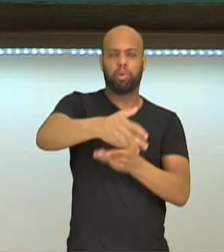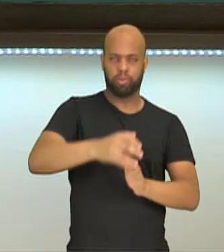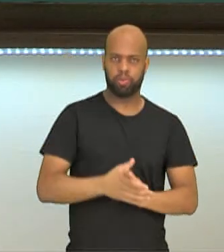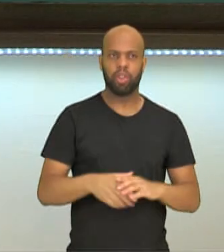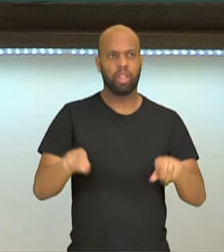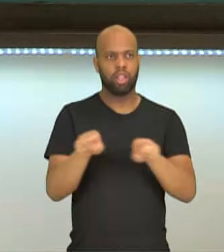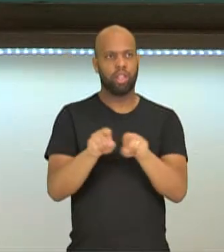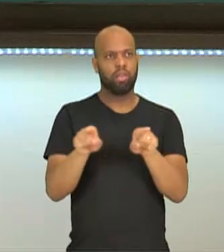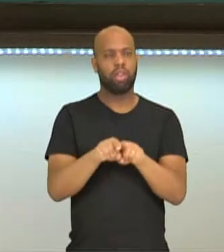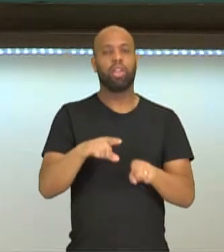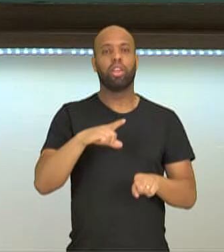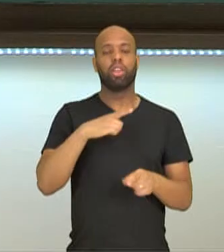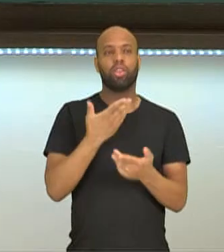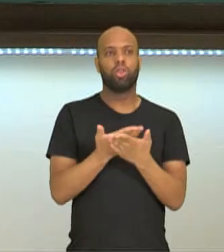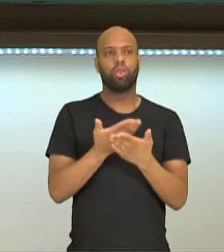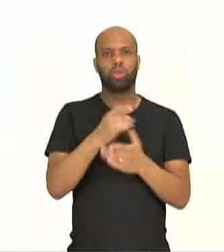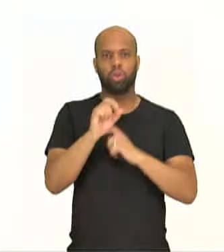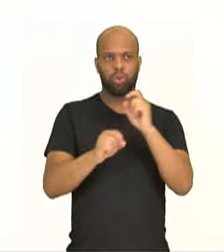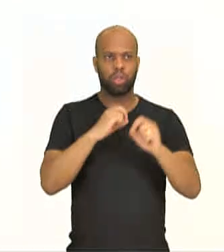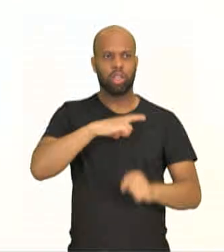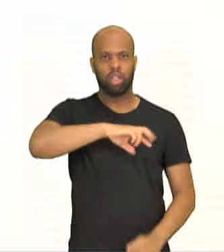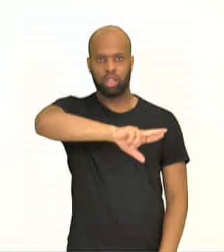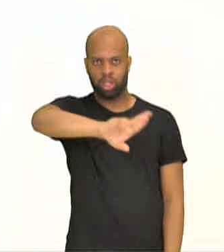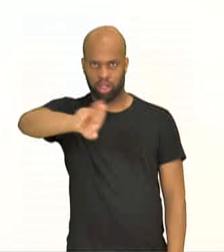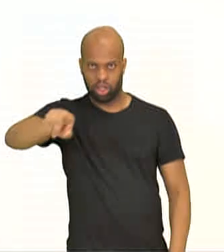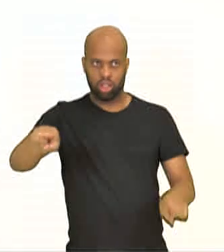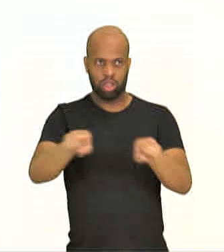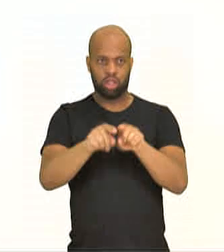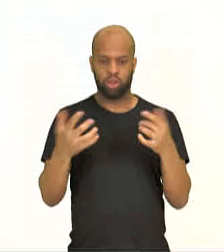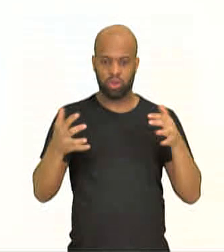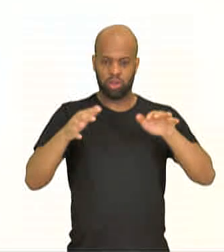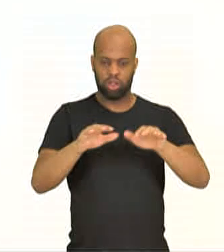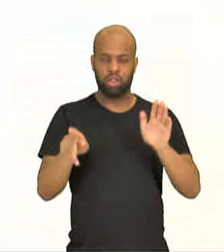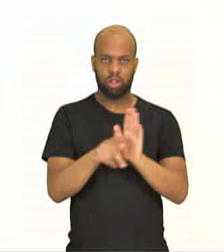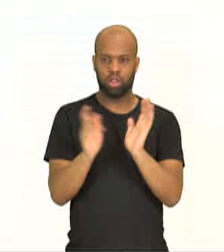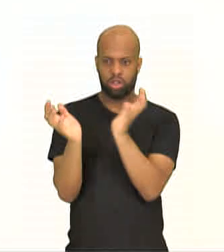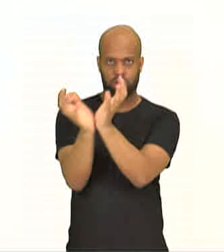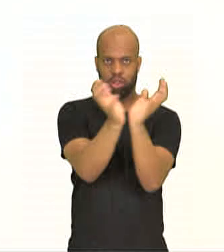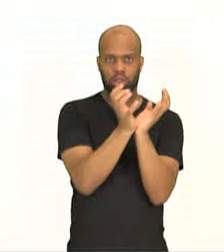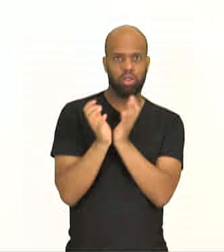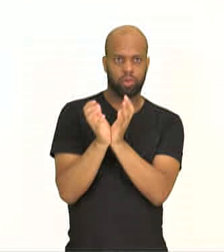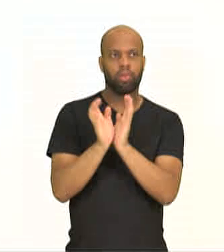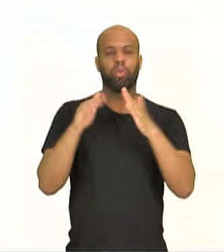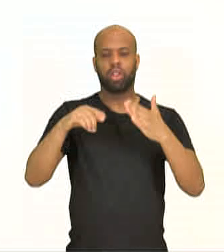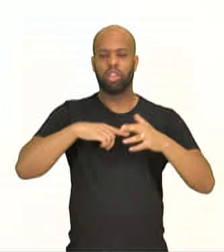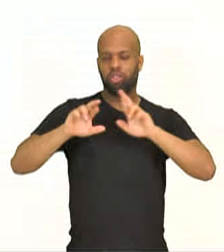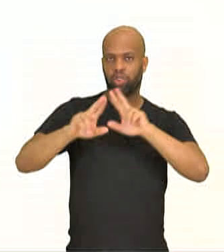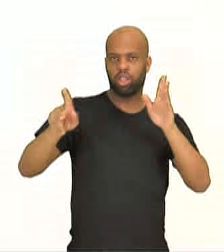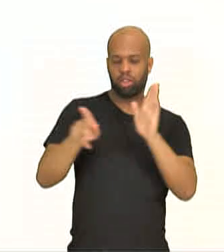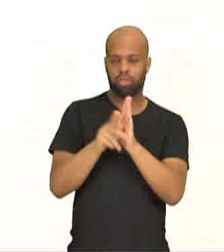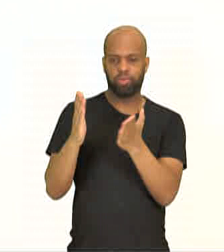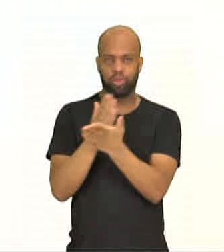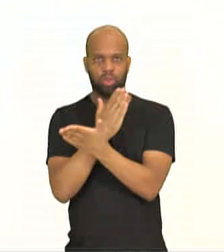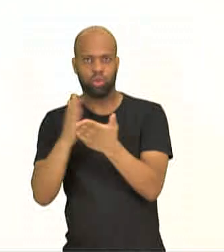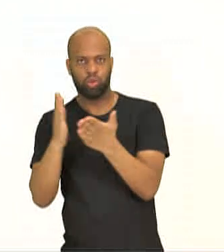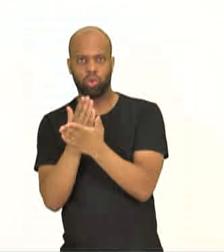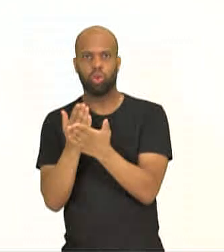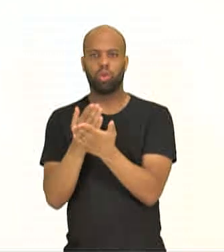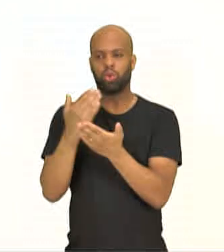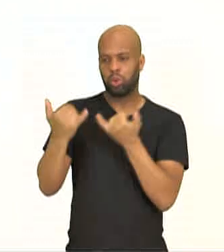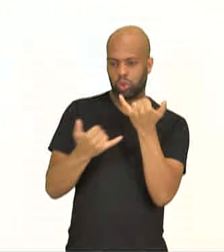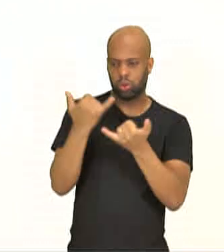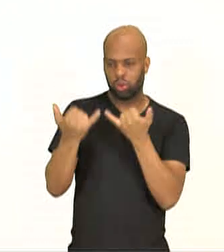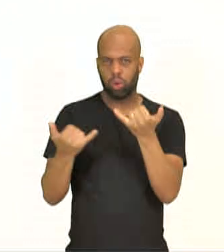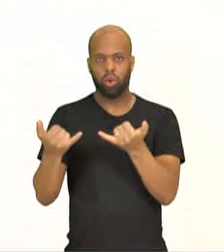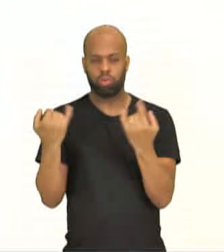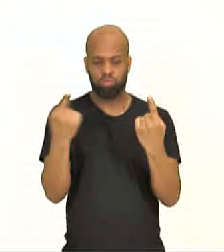Ele trabalha a diversidade e a inclusão através do coletivo. Então, diferente de alguns jogos competitivos e de alguns